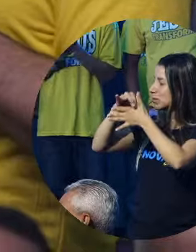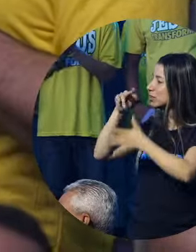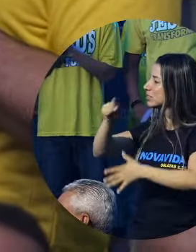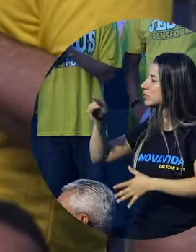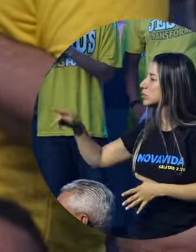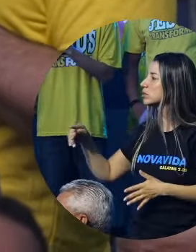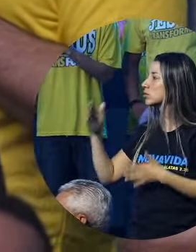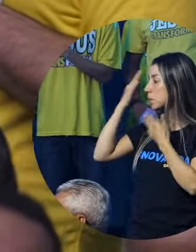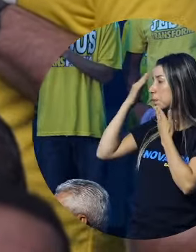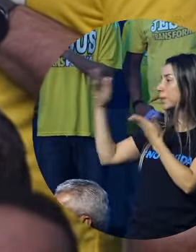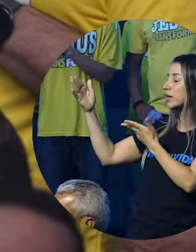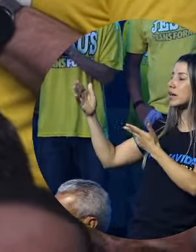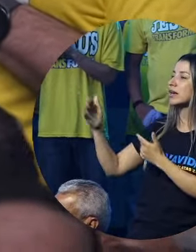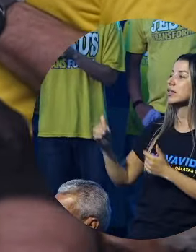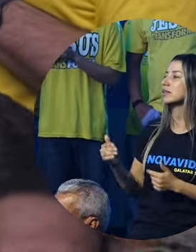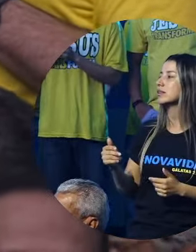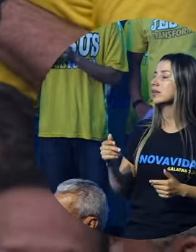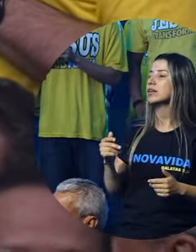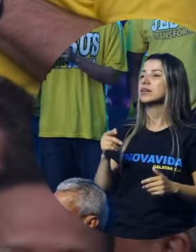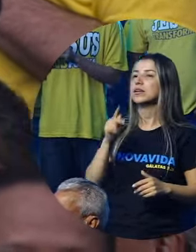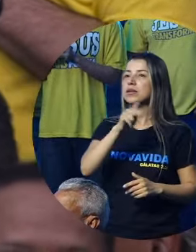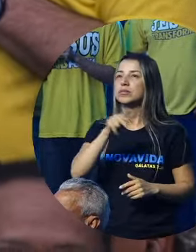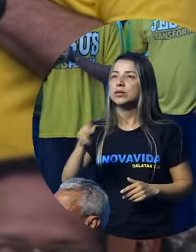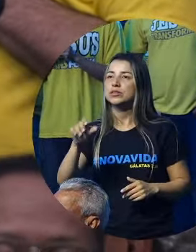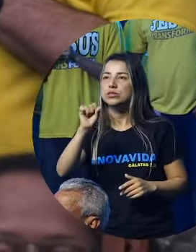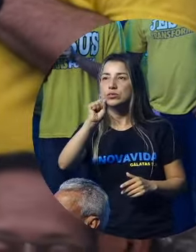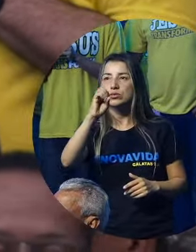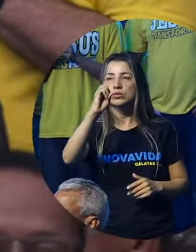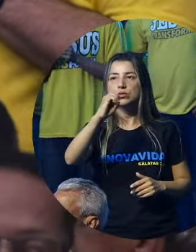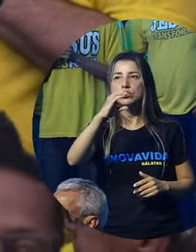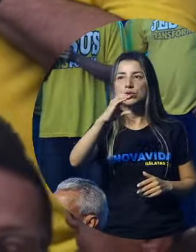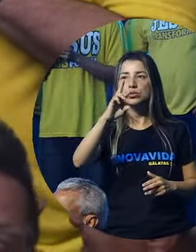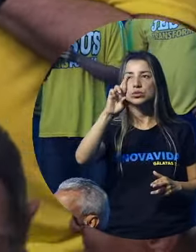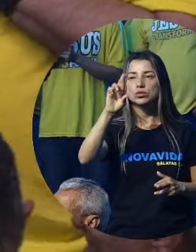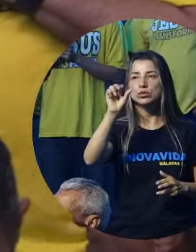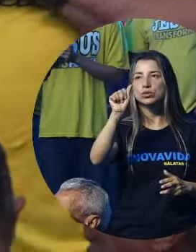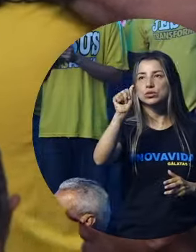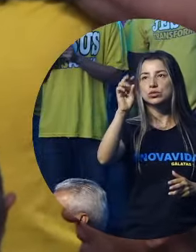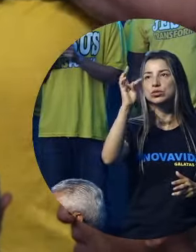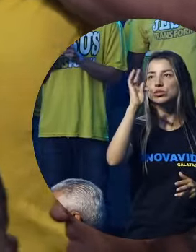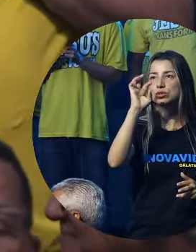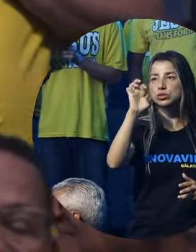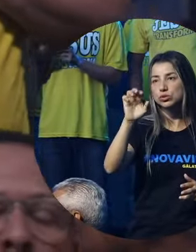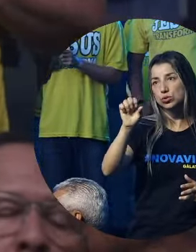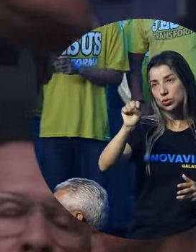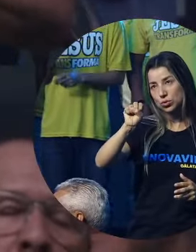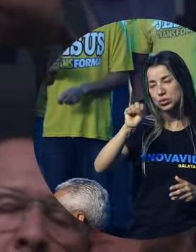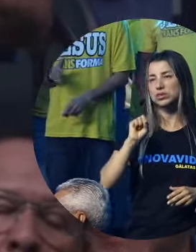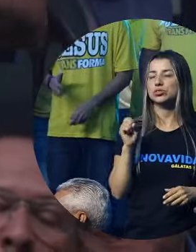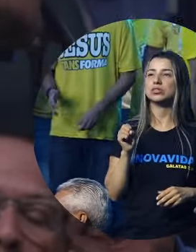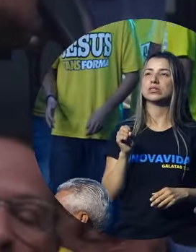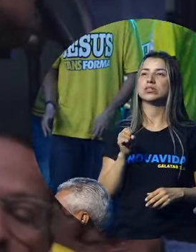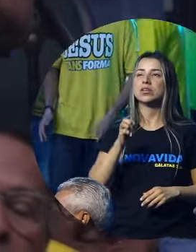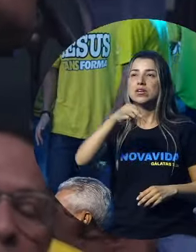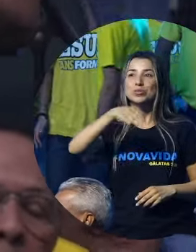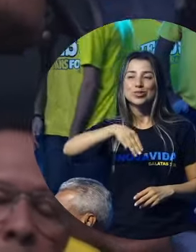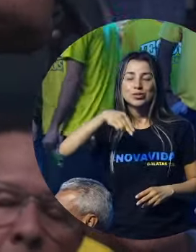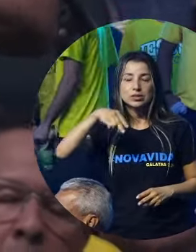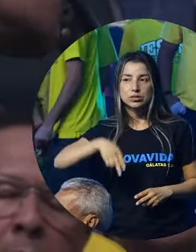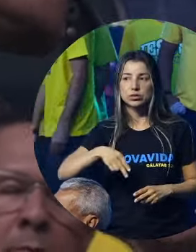toda a sua equipe, Pastor Sócrates, toda a equipe que tem nos ajudado. Missões Nacionais é uma extensão do